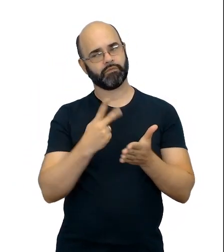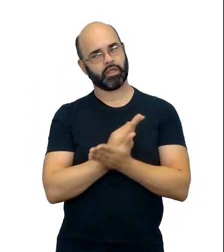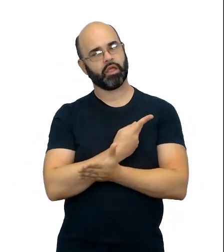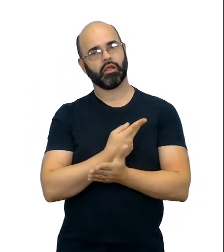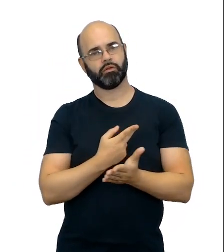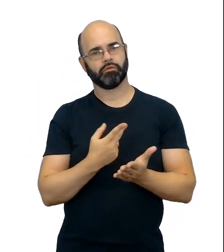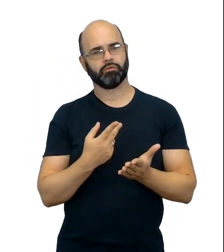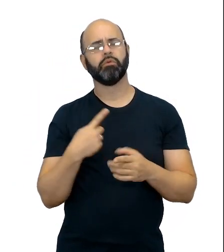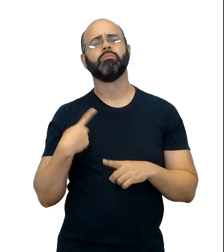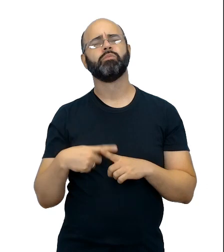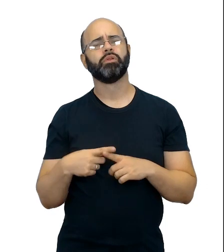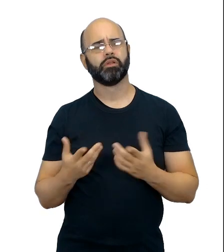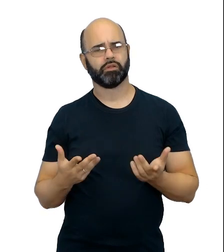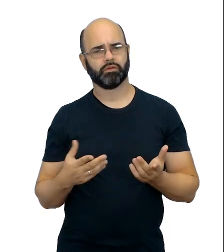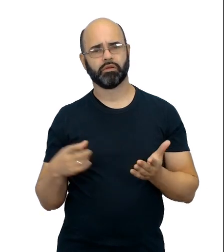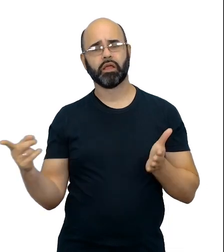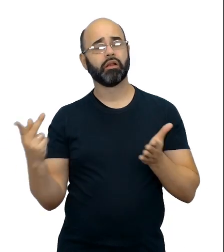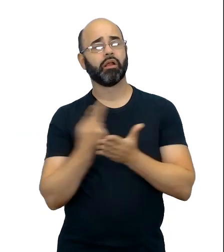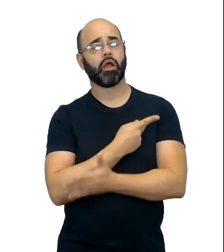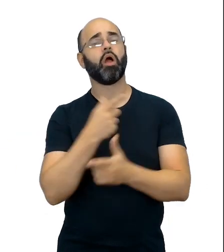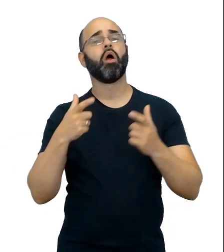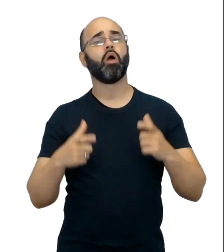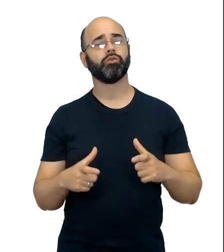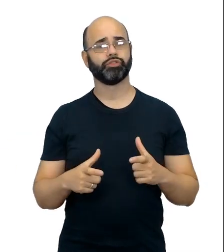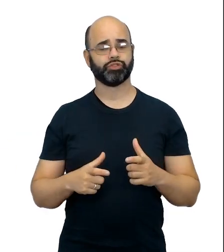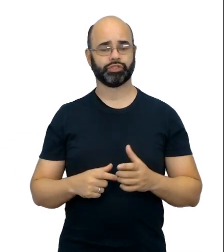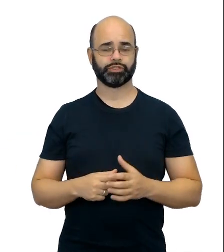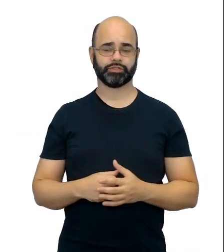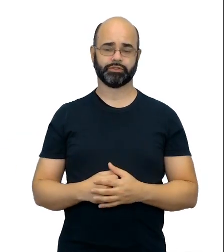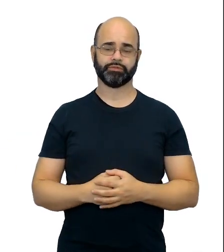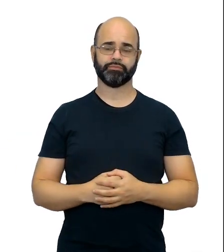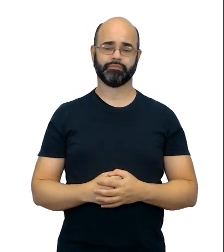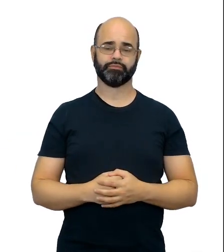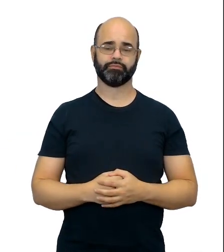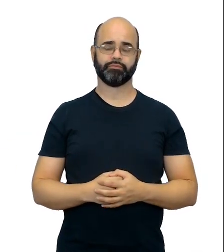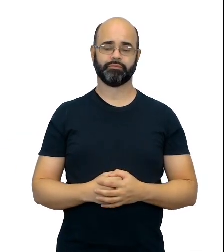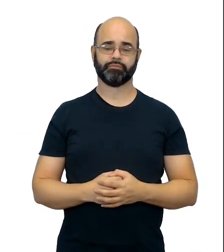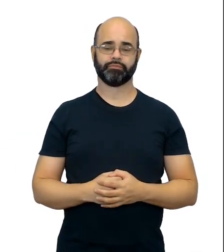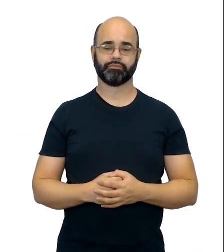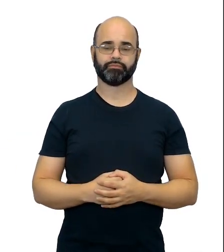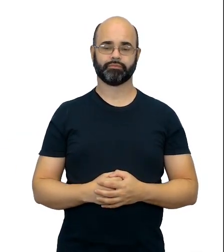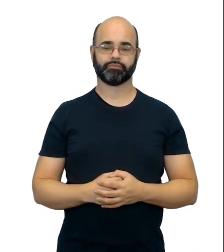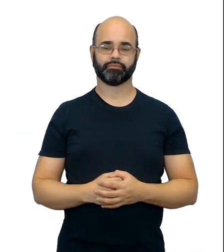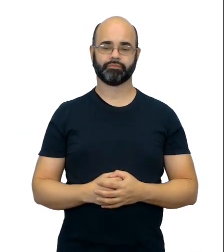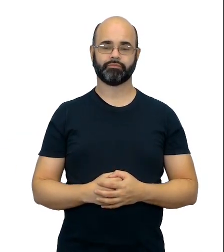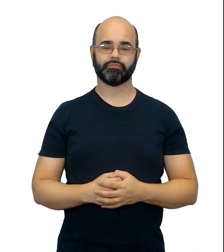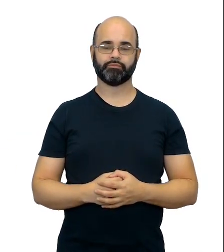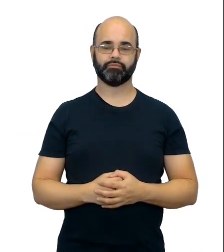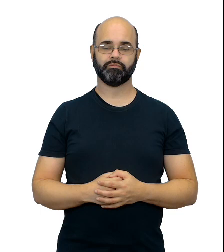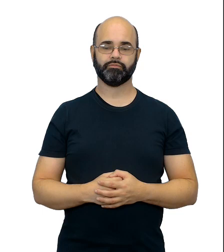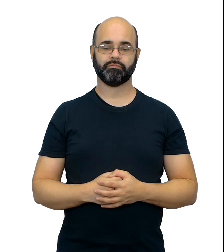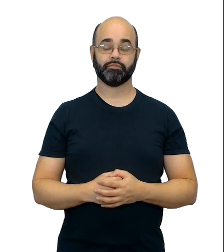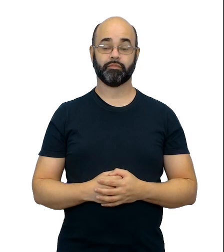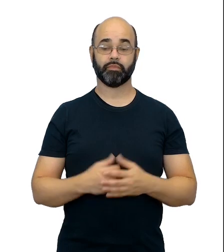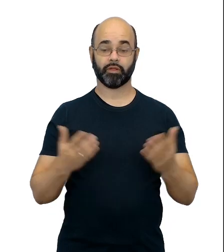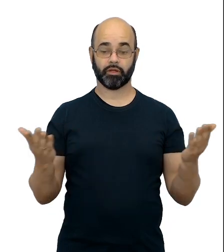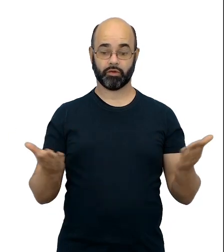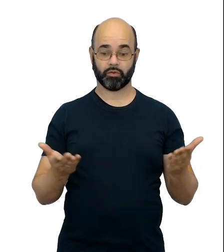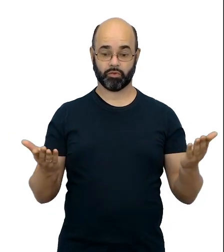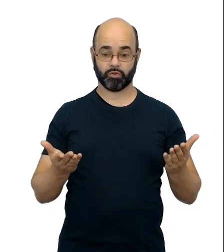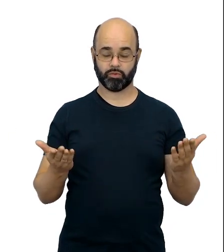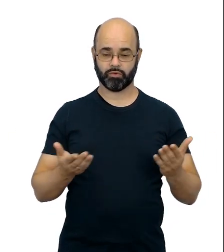quê? Aonde ele errou? E aí agora, né, estudando, uns professores que eu tive há pouco